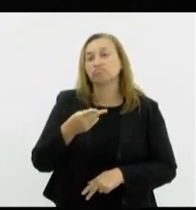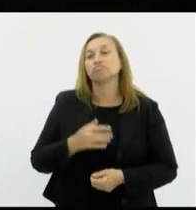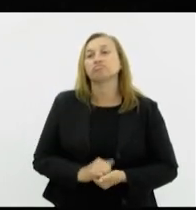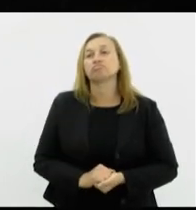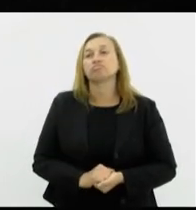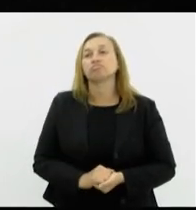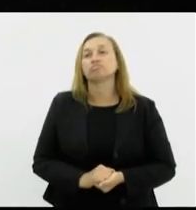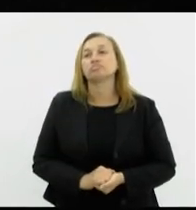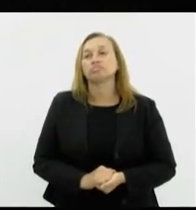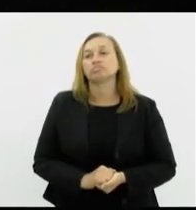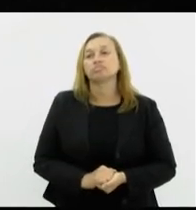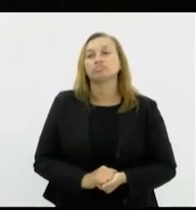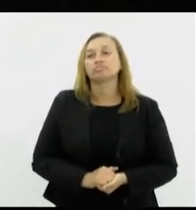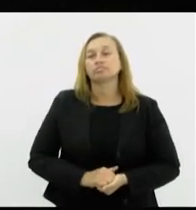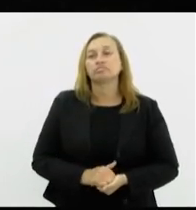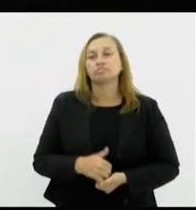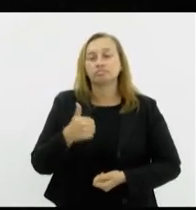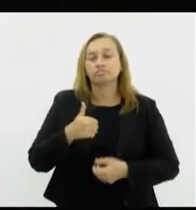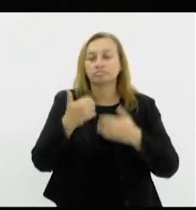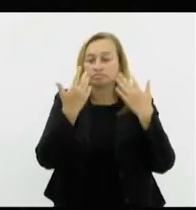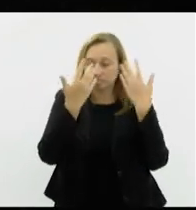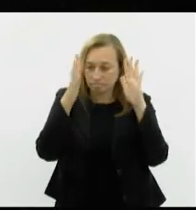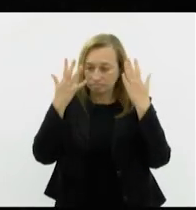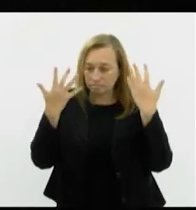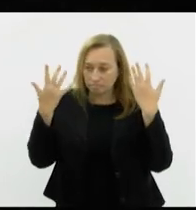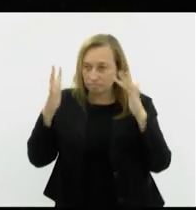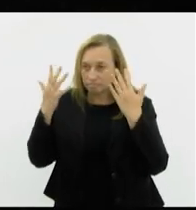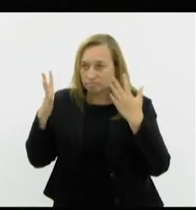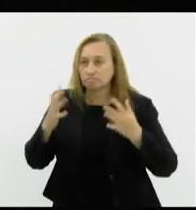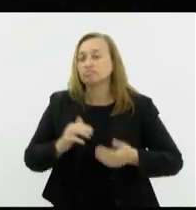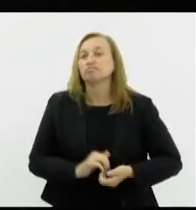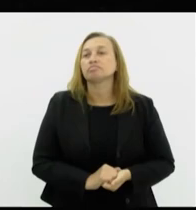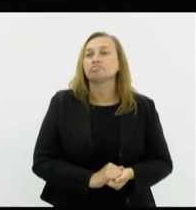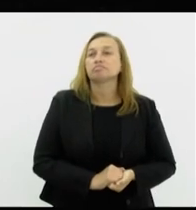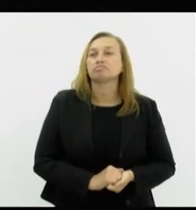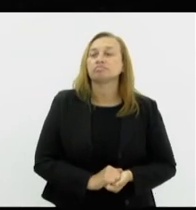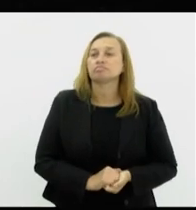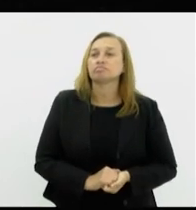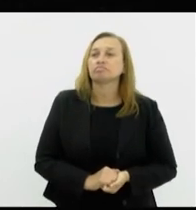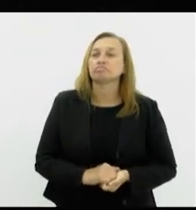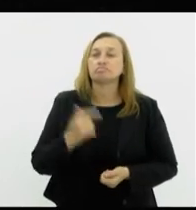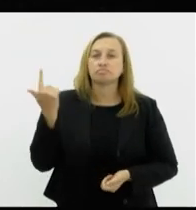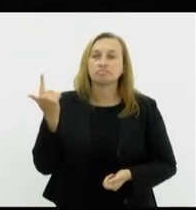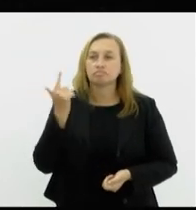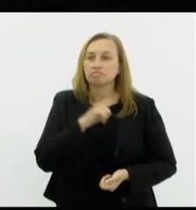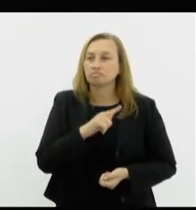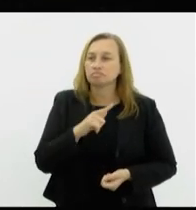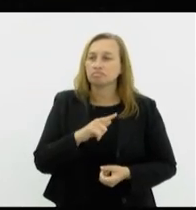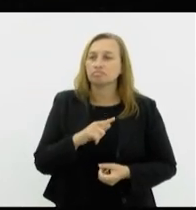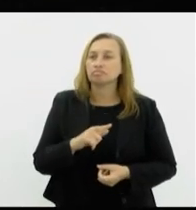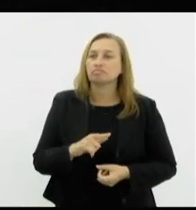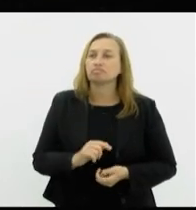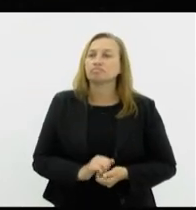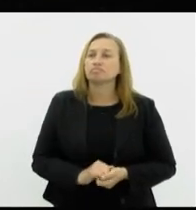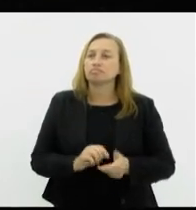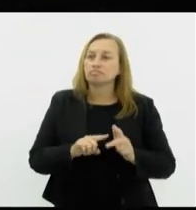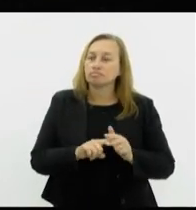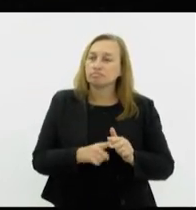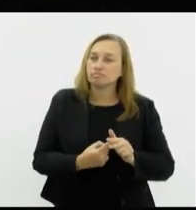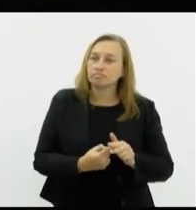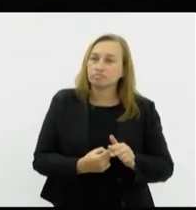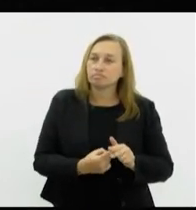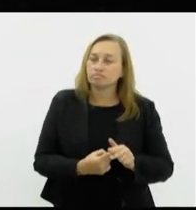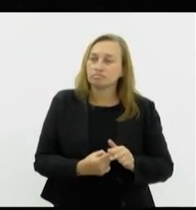Uma fala que primeiro celebra o fato da gente estar conseguindo reconstruir a